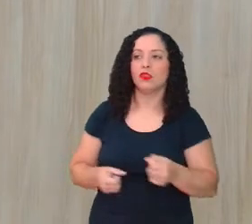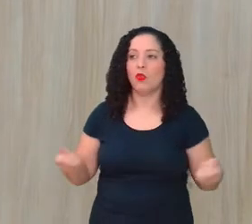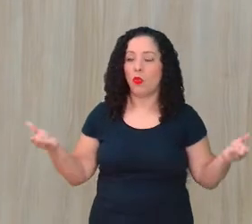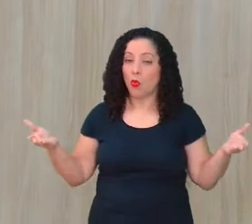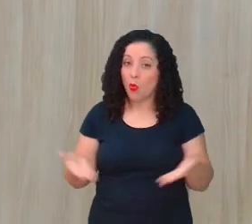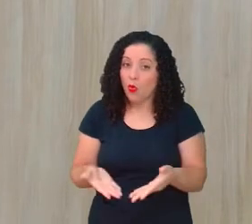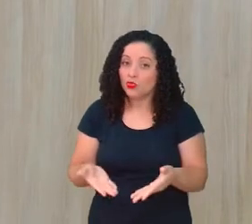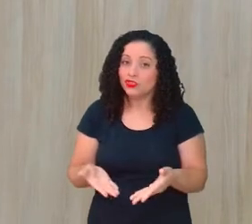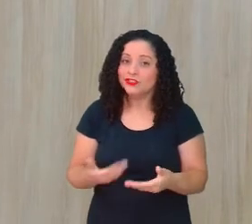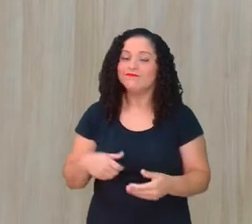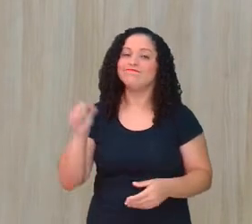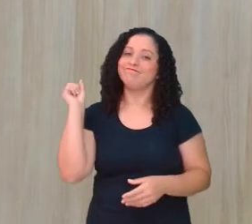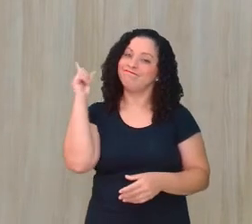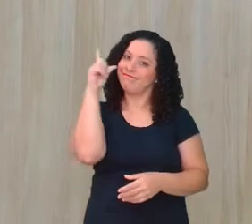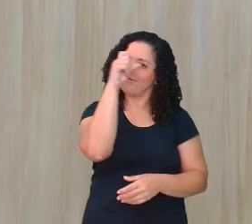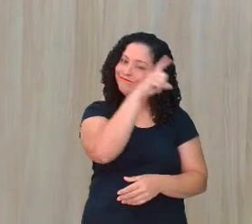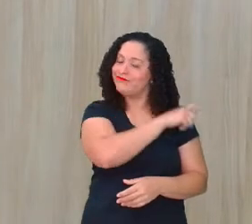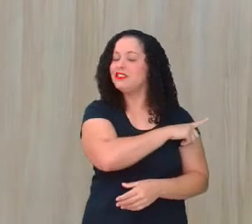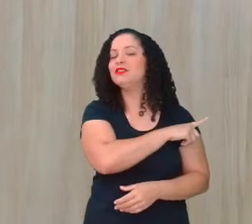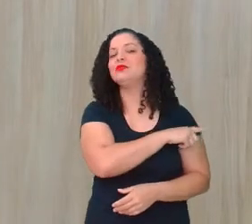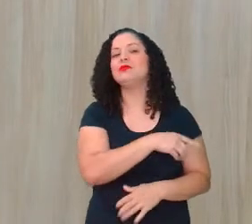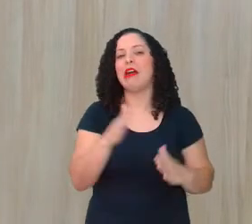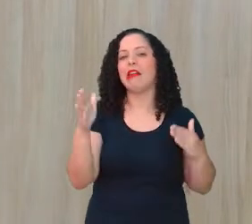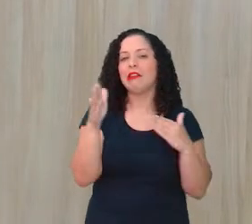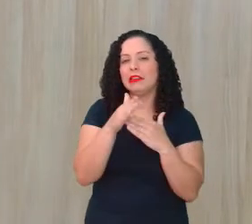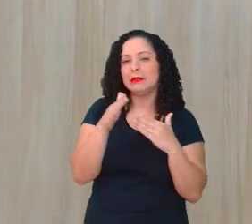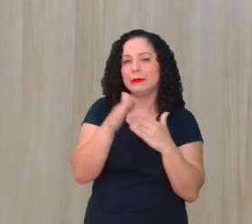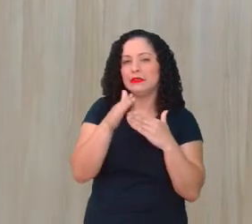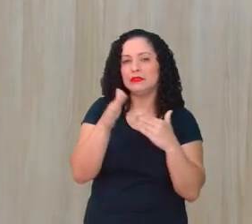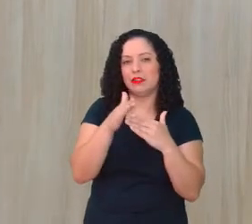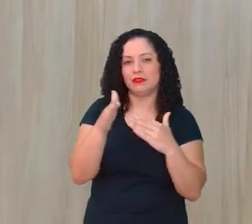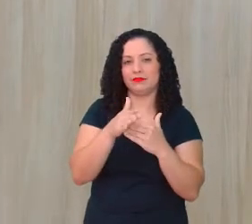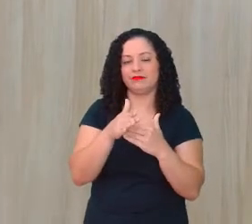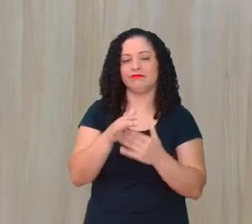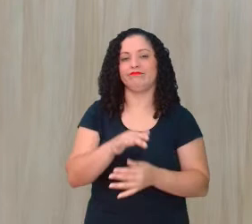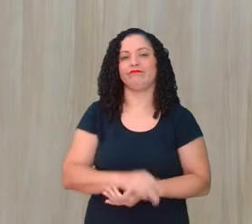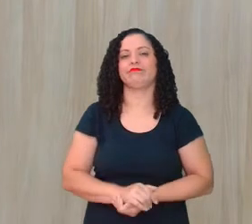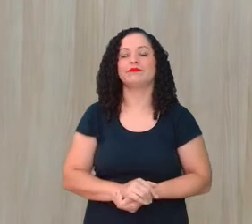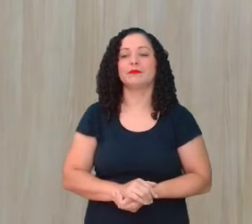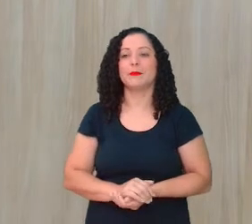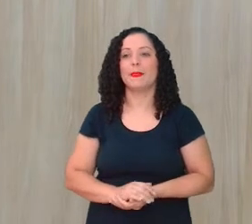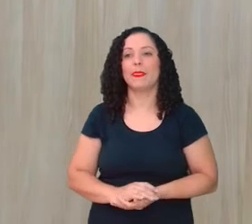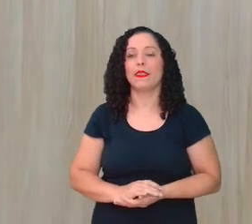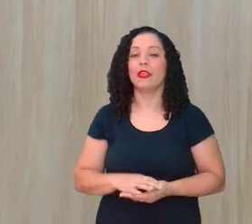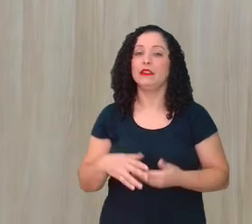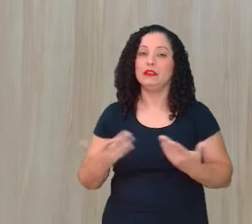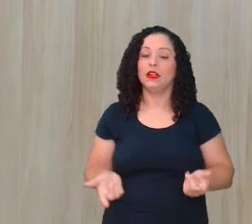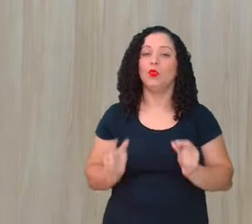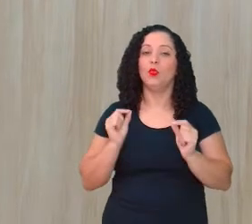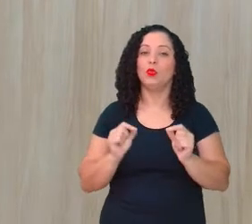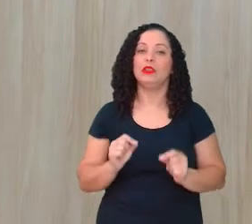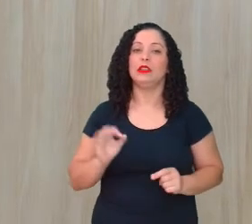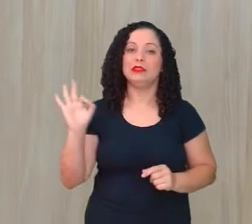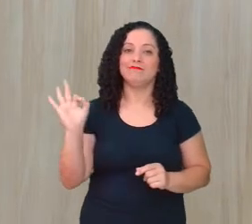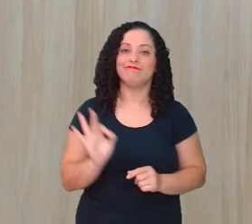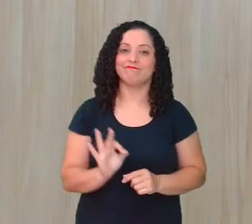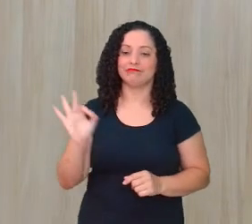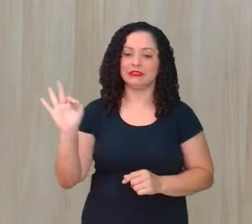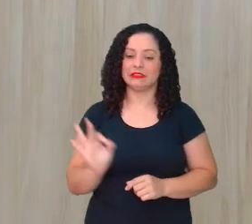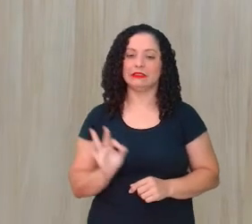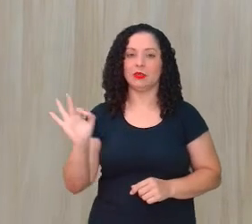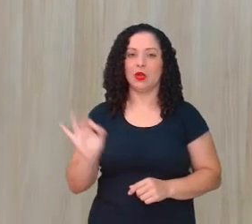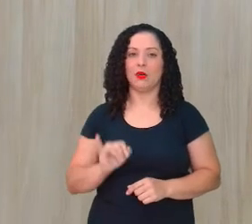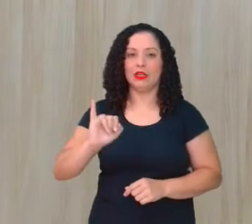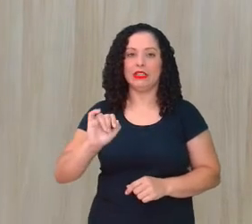tem, assim, é limitado, né, ao necessário. Então a inflação, né, que é um